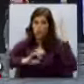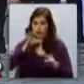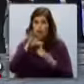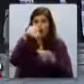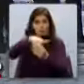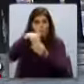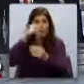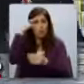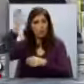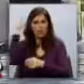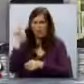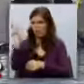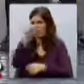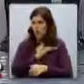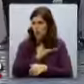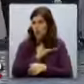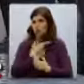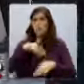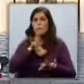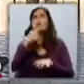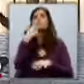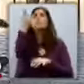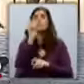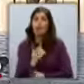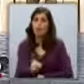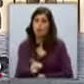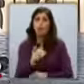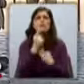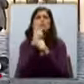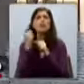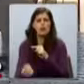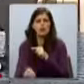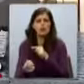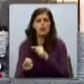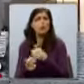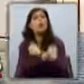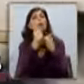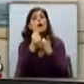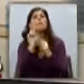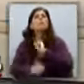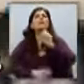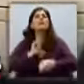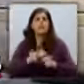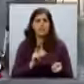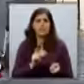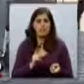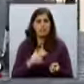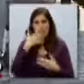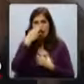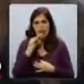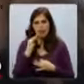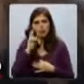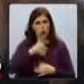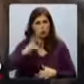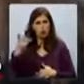ano passado bateu números recordes, mas a pergunta que se impõe é porquê? Ou melhor ainda, para quê? Acredito que muitos turistas que estejam